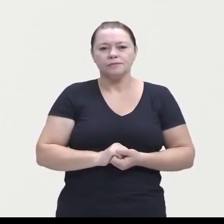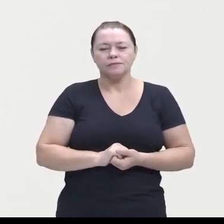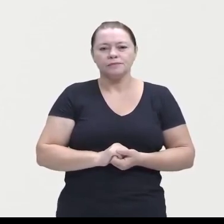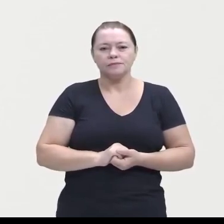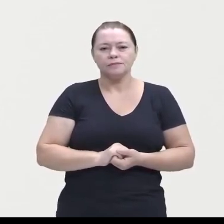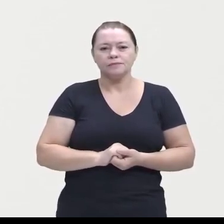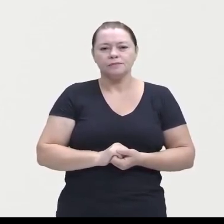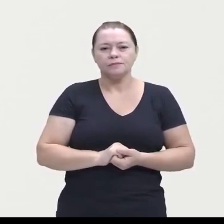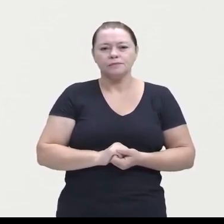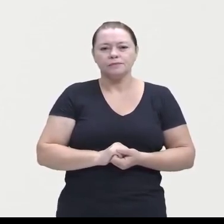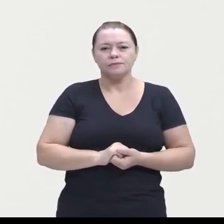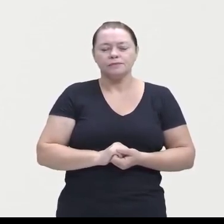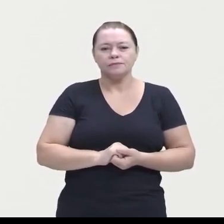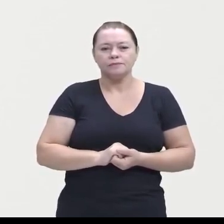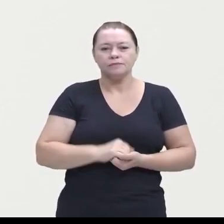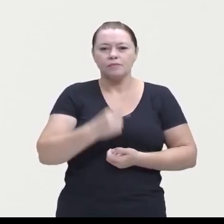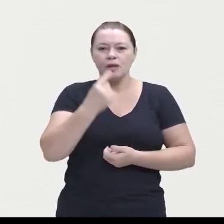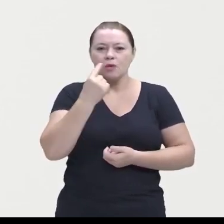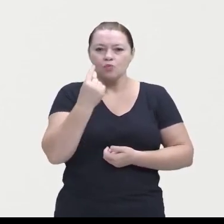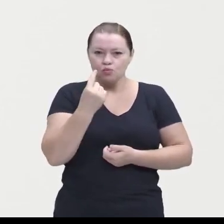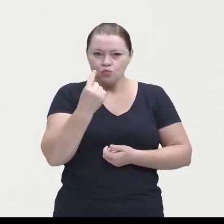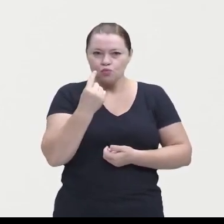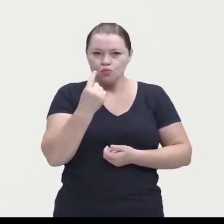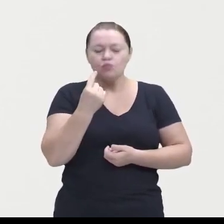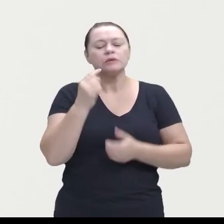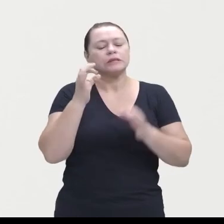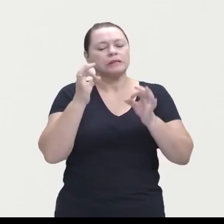Um quadrado.